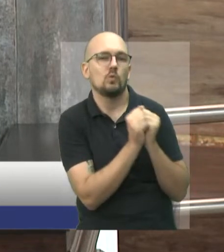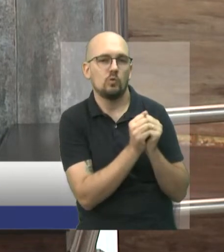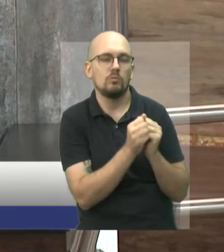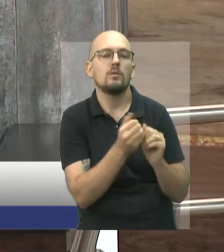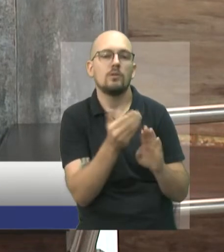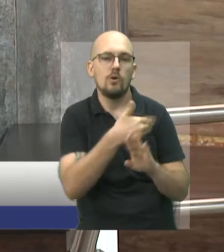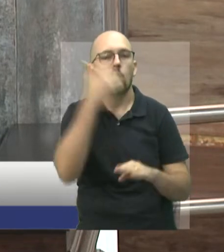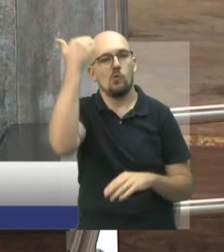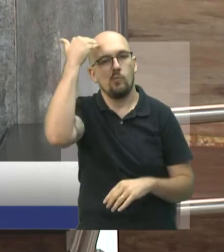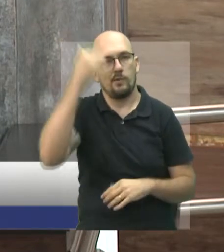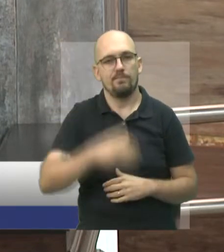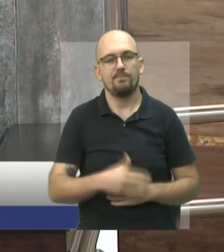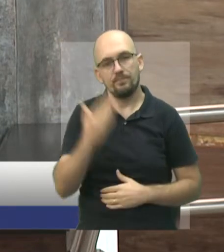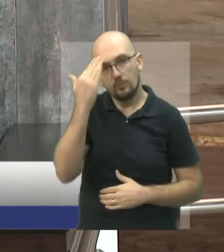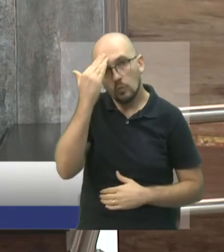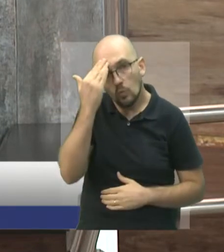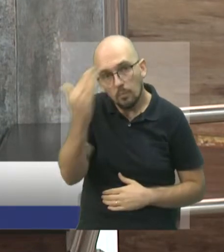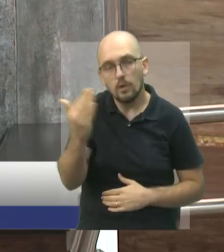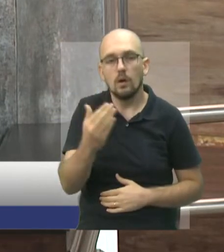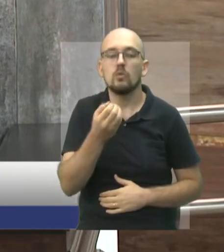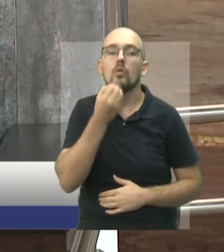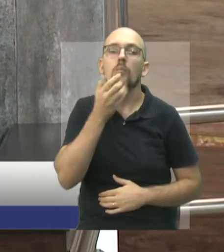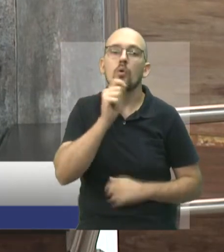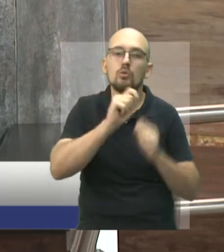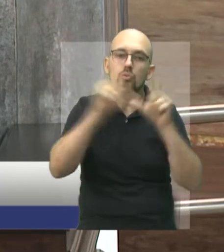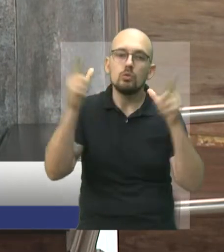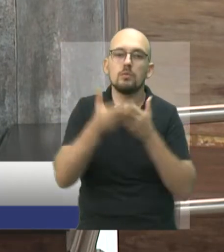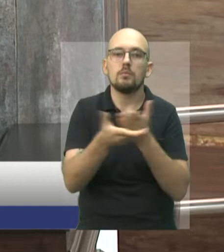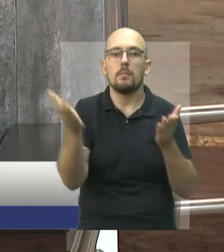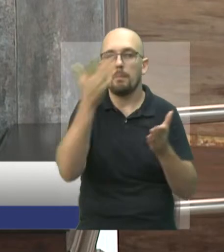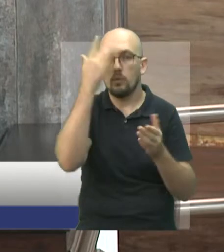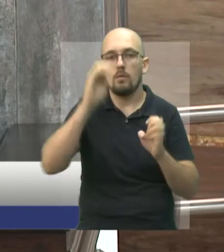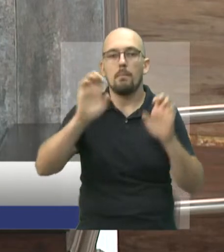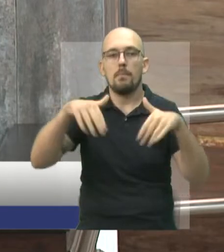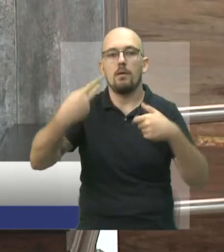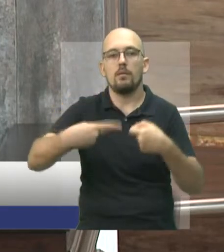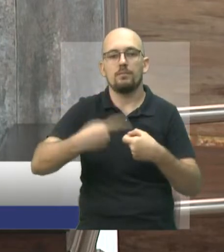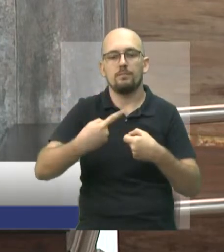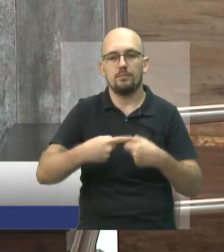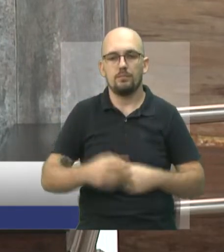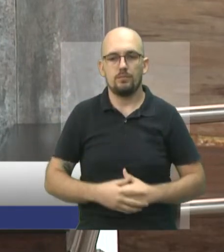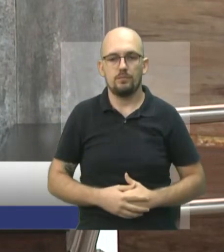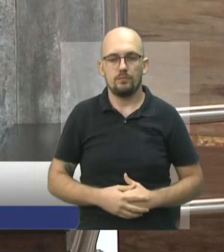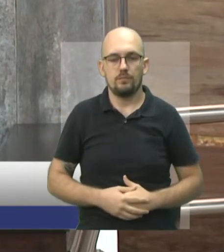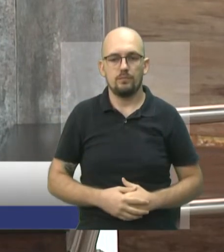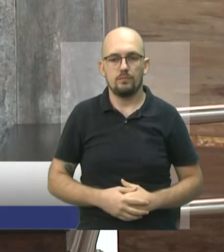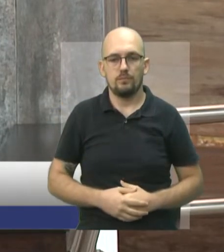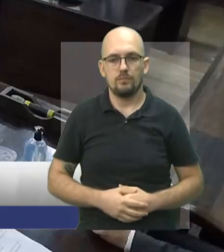obrigado e um bom dia às pessoas de bem da nossa cidade.